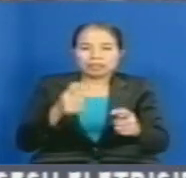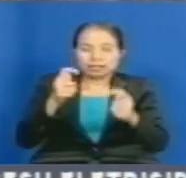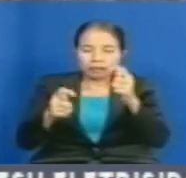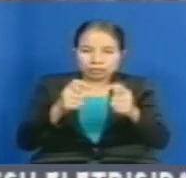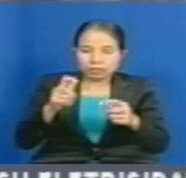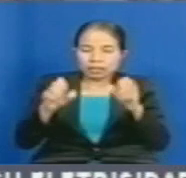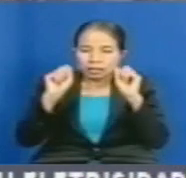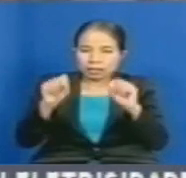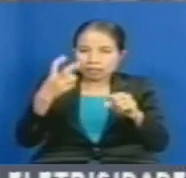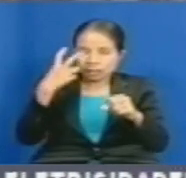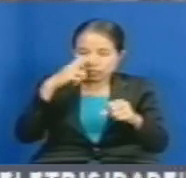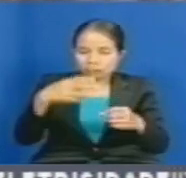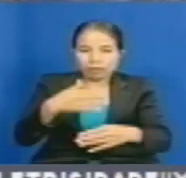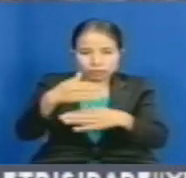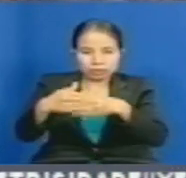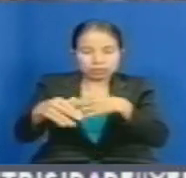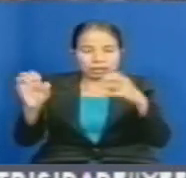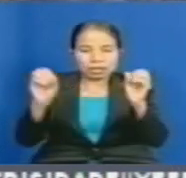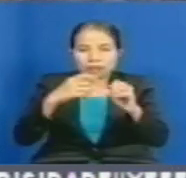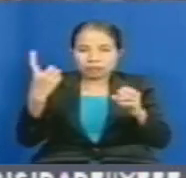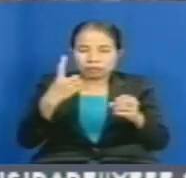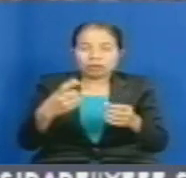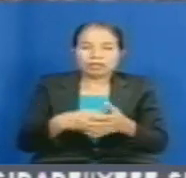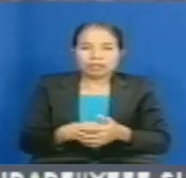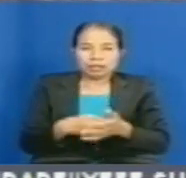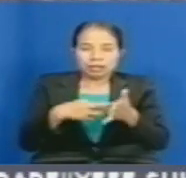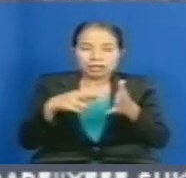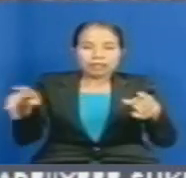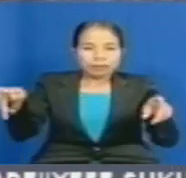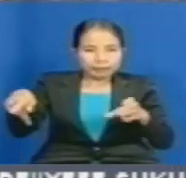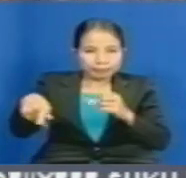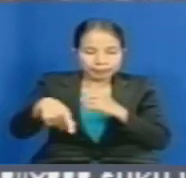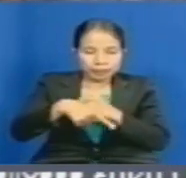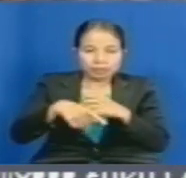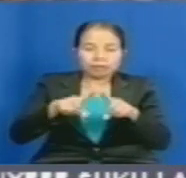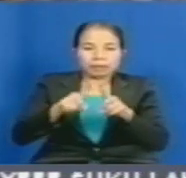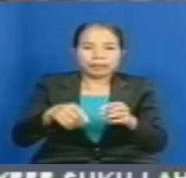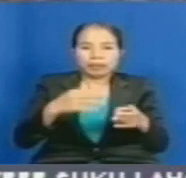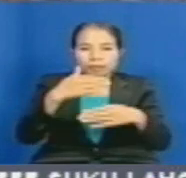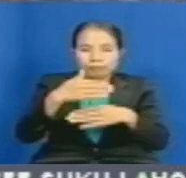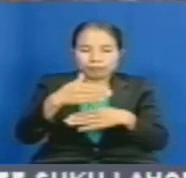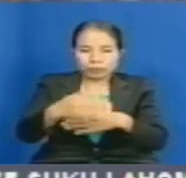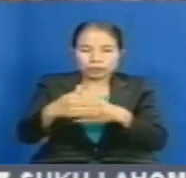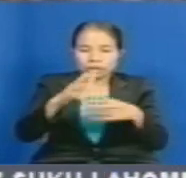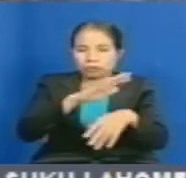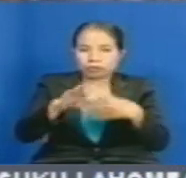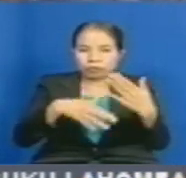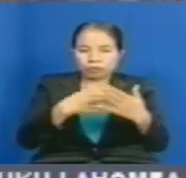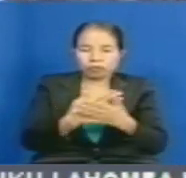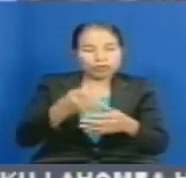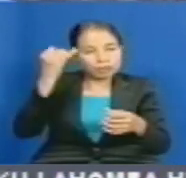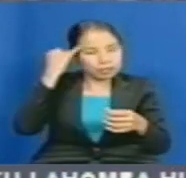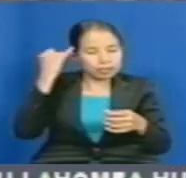que arrebar processo Sira, né? Laos de tem que legalizar nesse partido, mas é processo toma, ideologia deve partido Sira